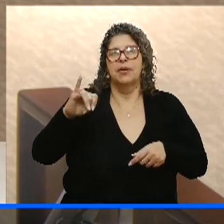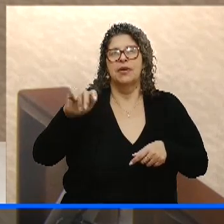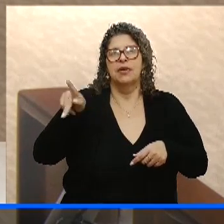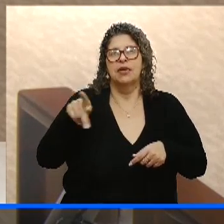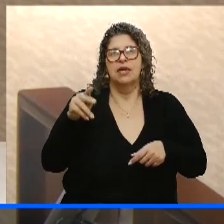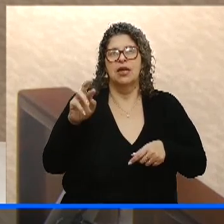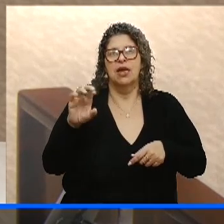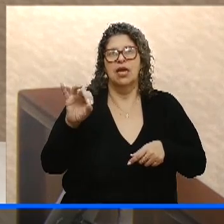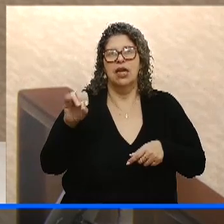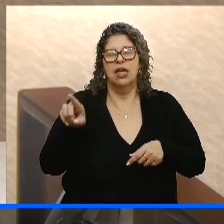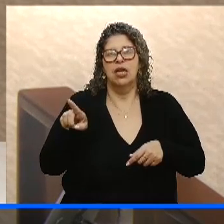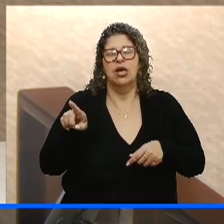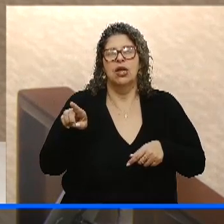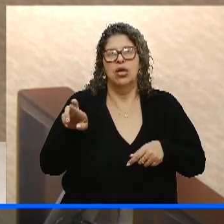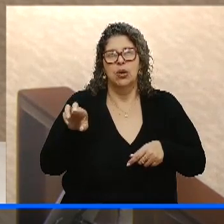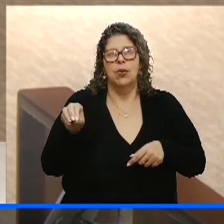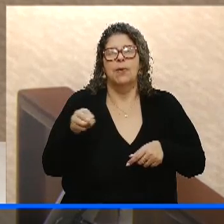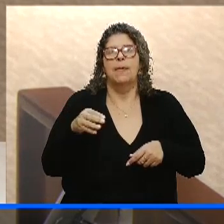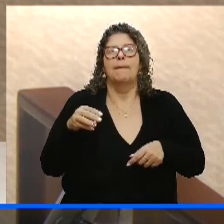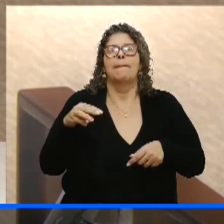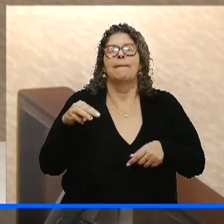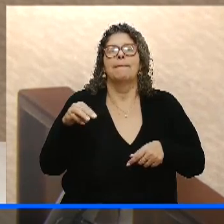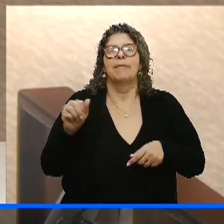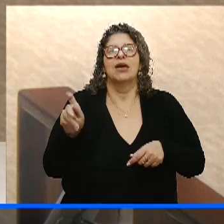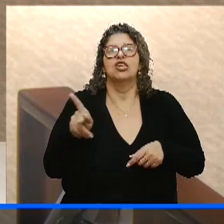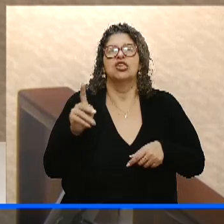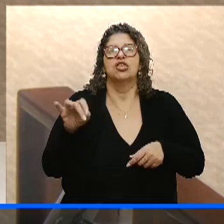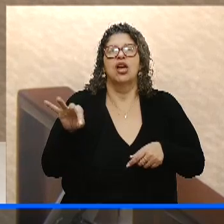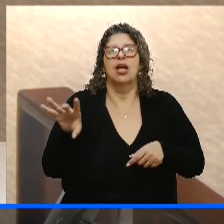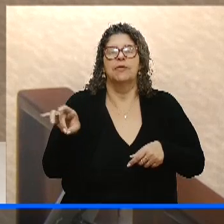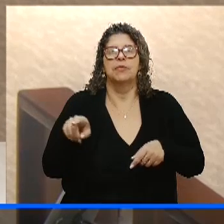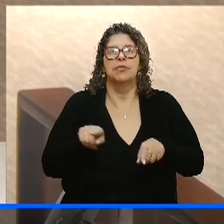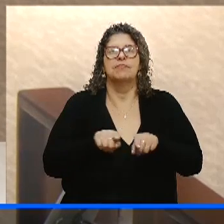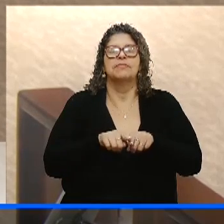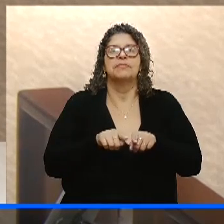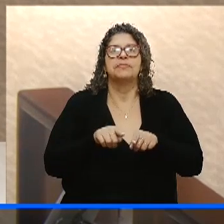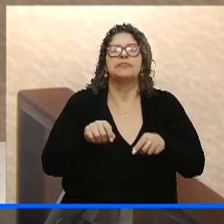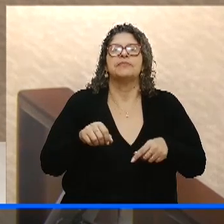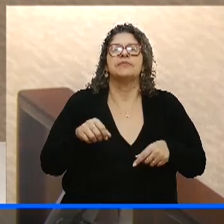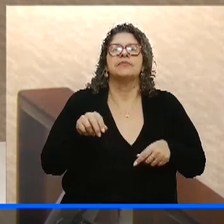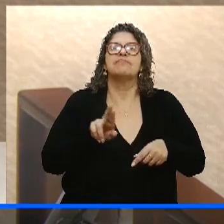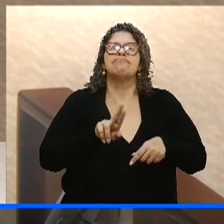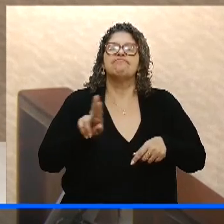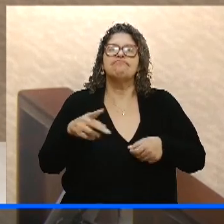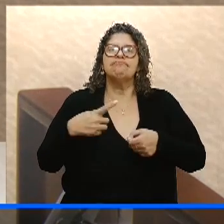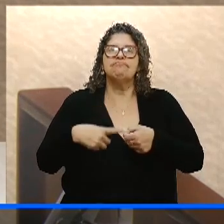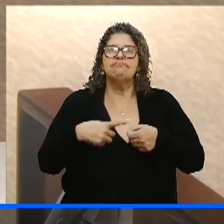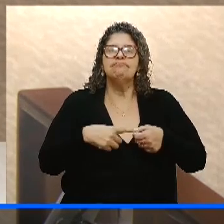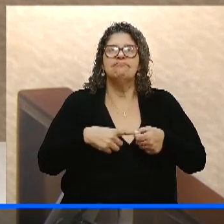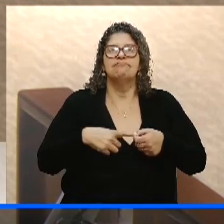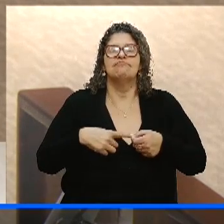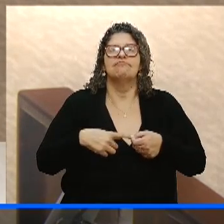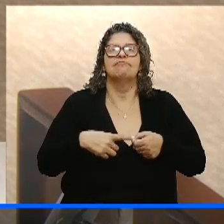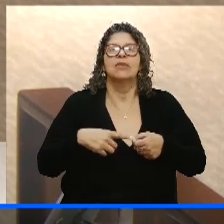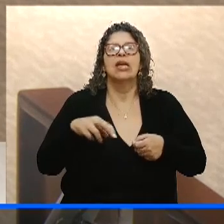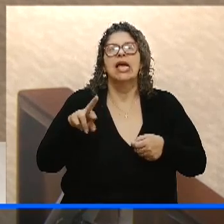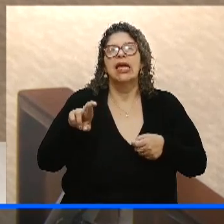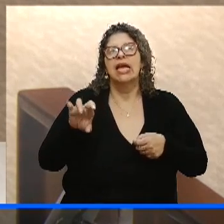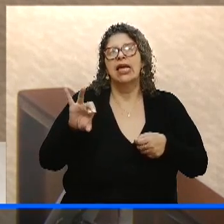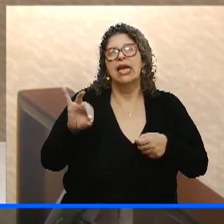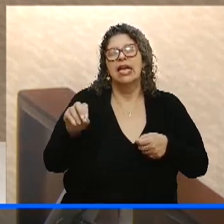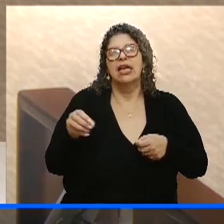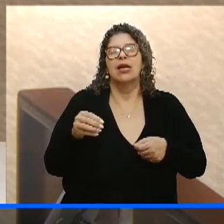josé antônio duarte rosa piratini do prefeito vitor ivo rodrigues rio grande do prefeito alexandre